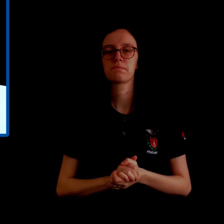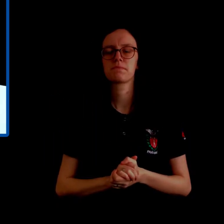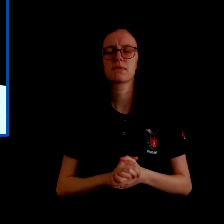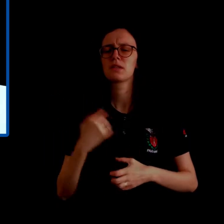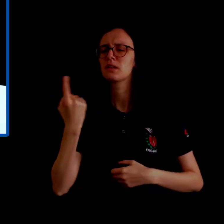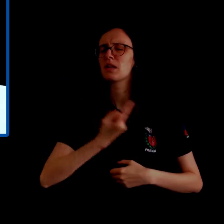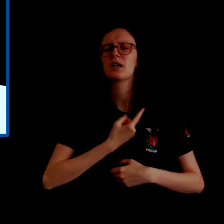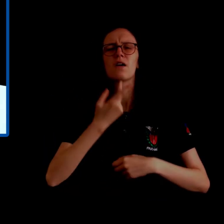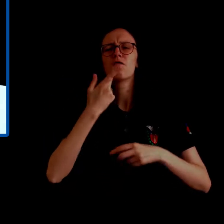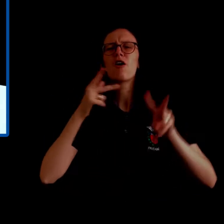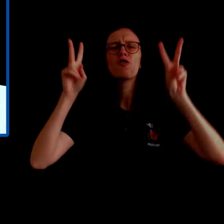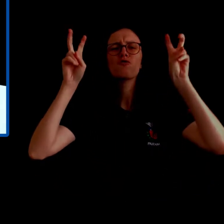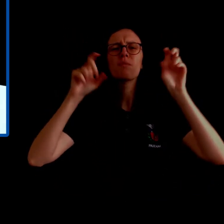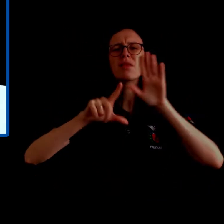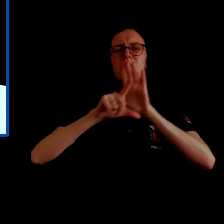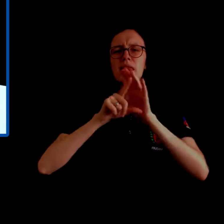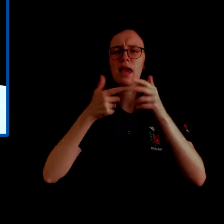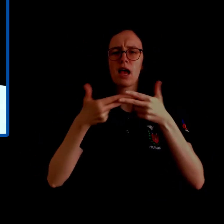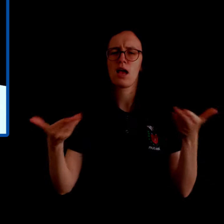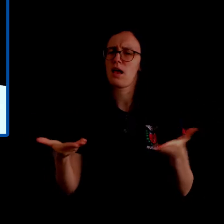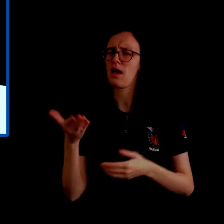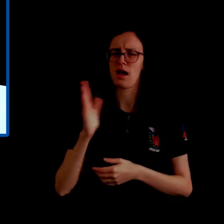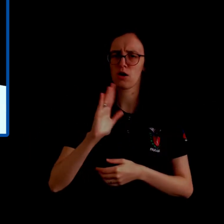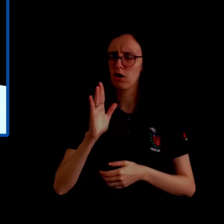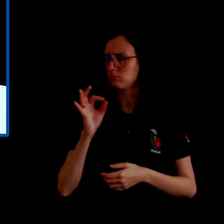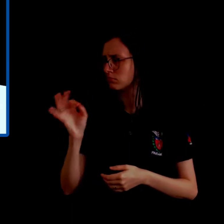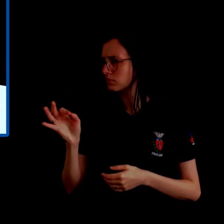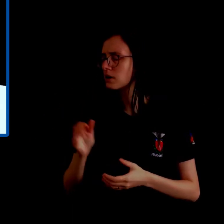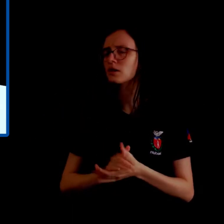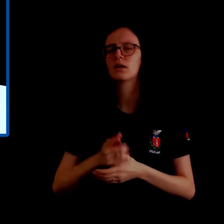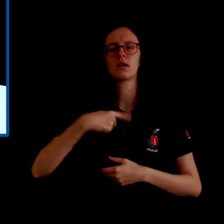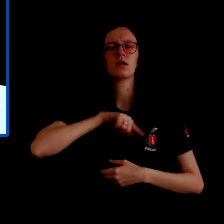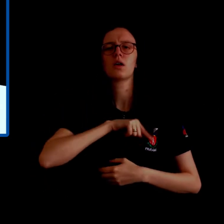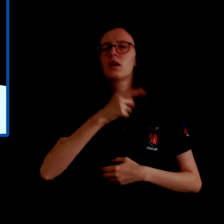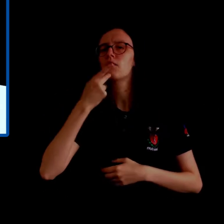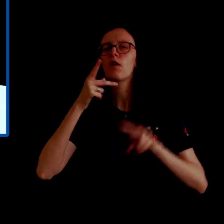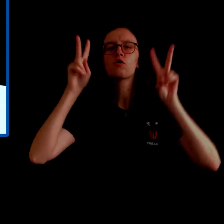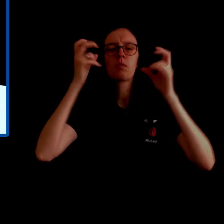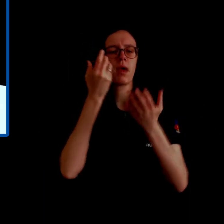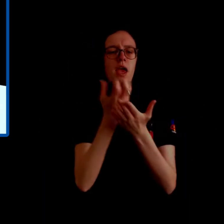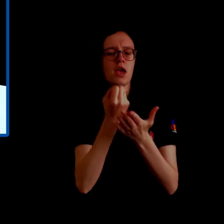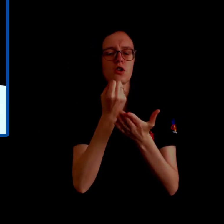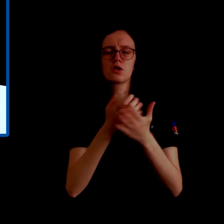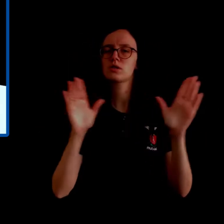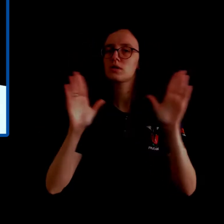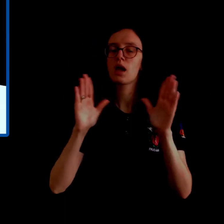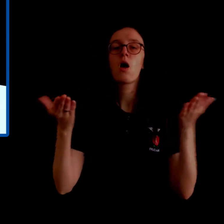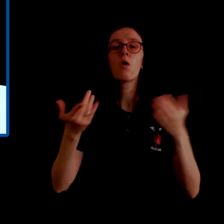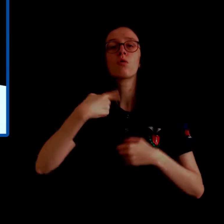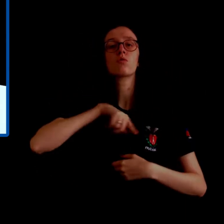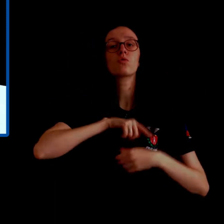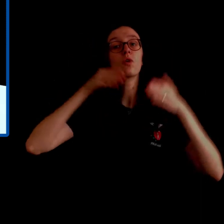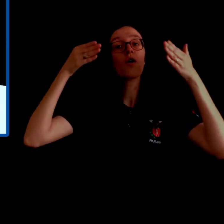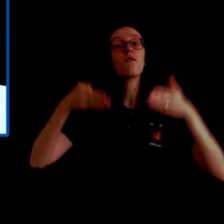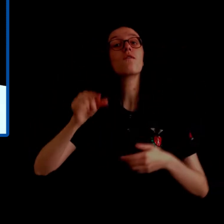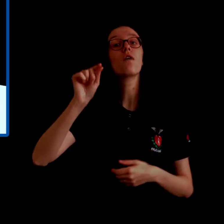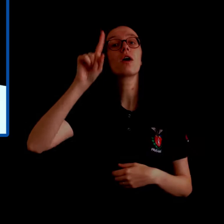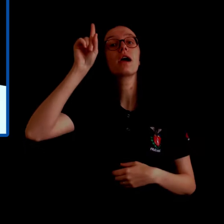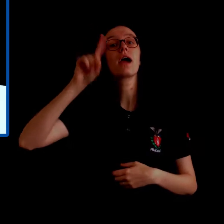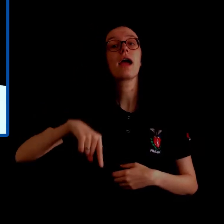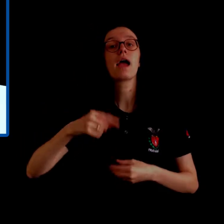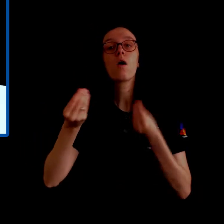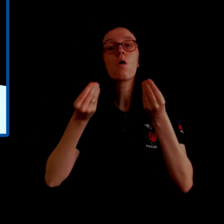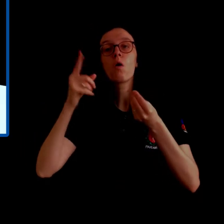de legislação, né, Tiago? Não vamos falar de registro. O que a gente vai falar? Da